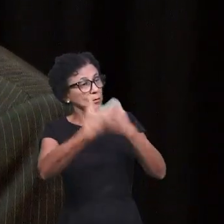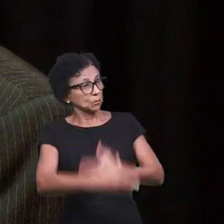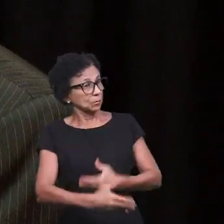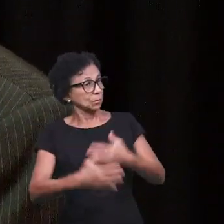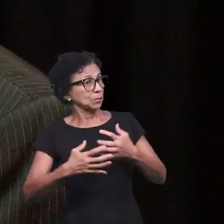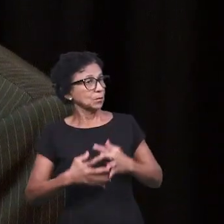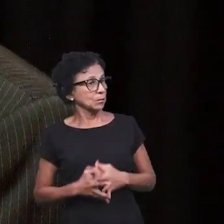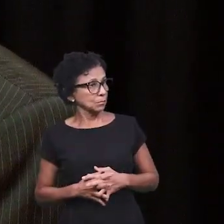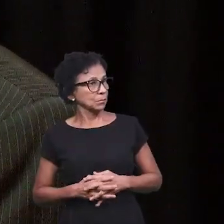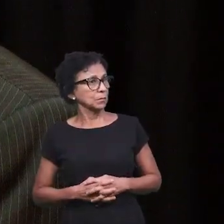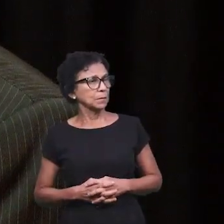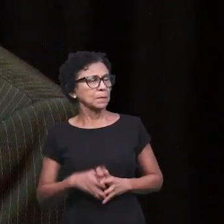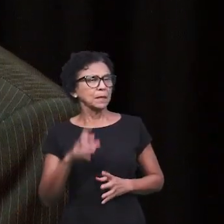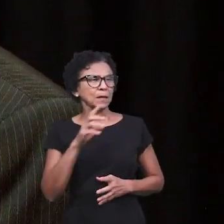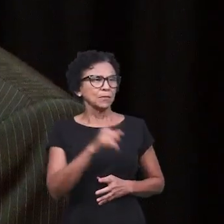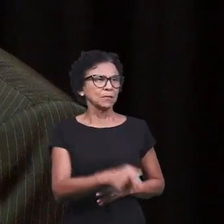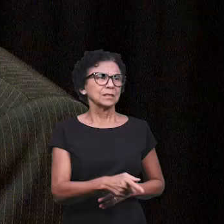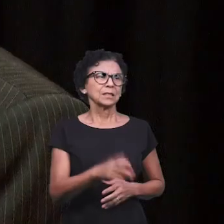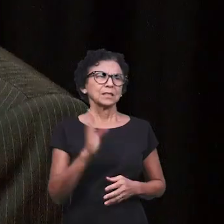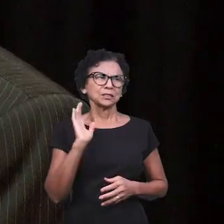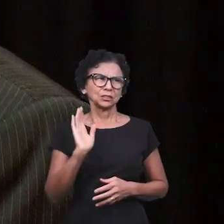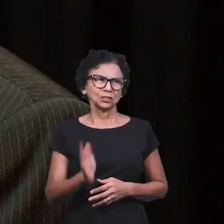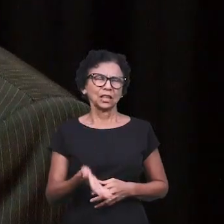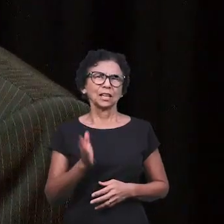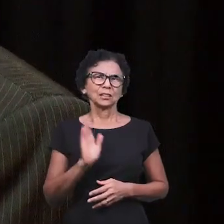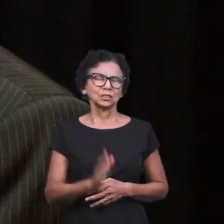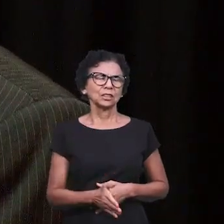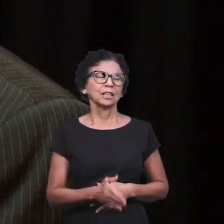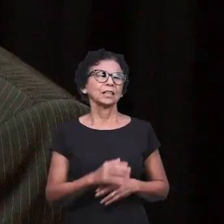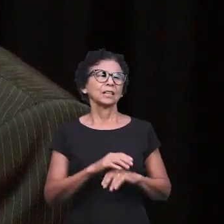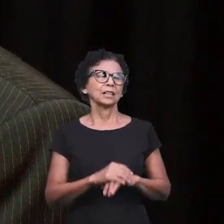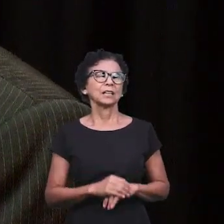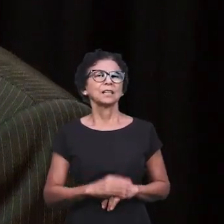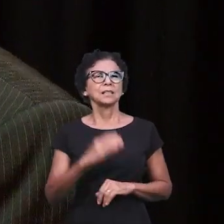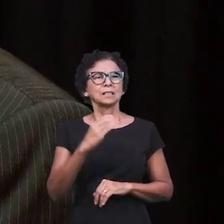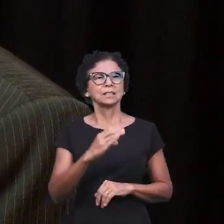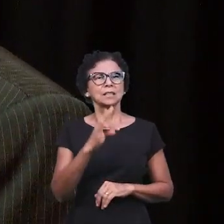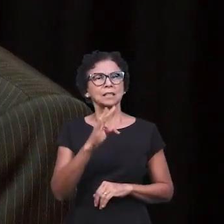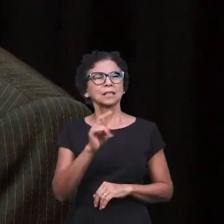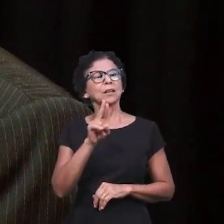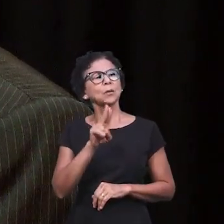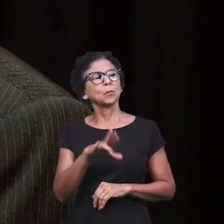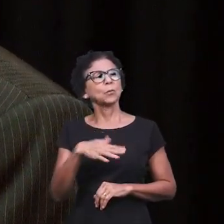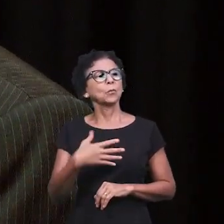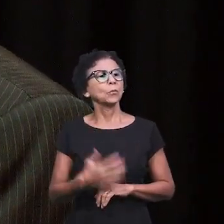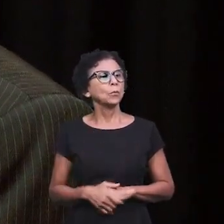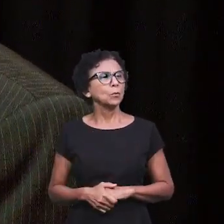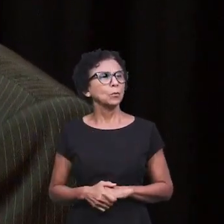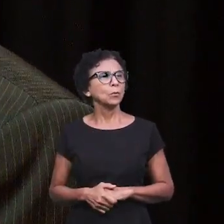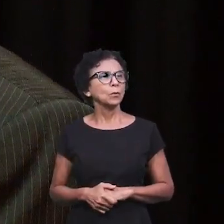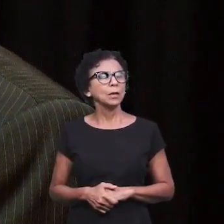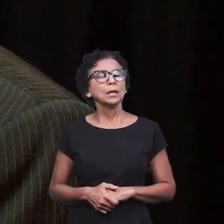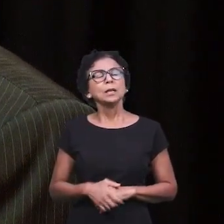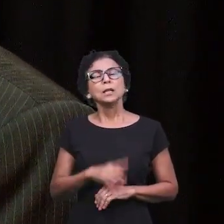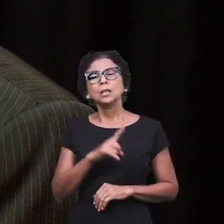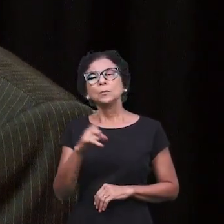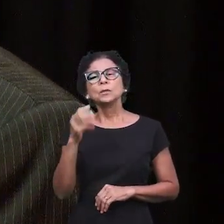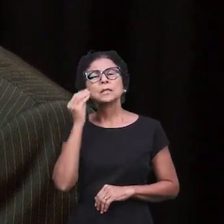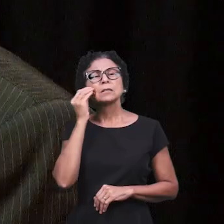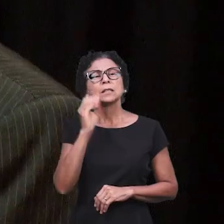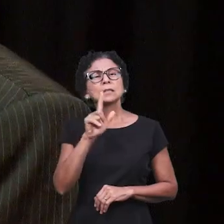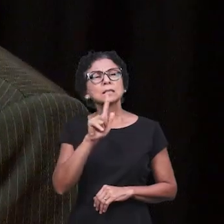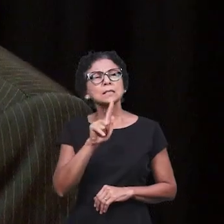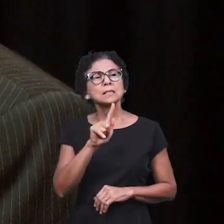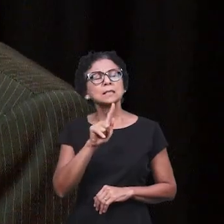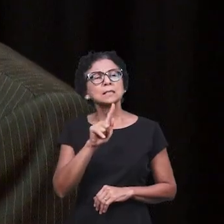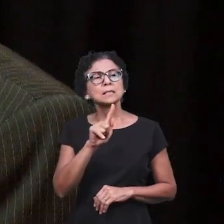fazendo aí vários concursos. Eu disse, é verdade. Você fez MPU, ela sabia, né? TCU. Por